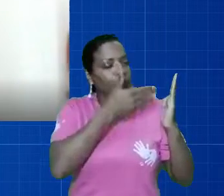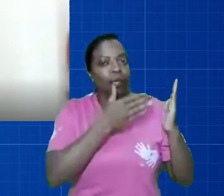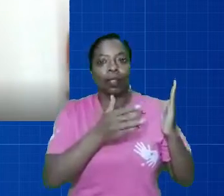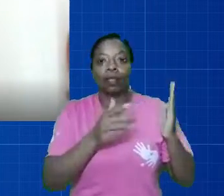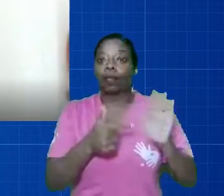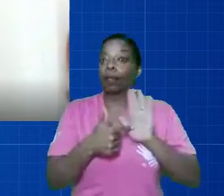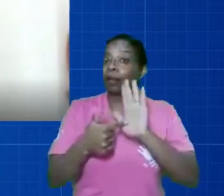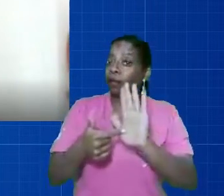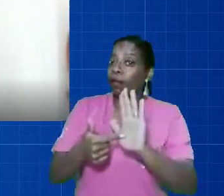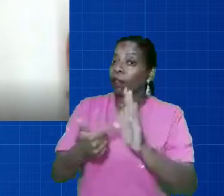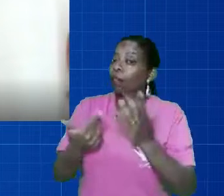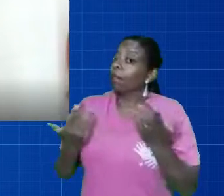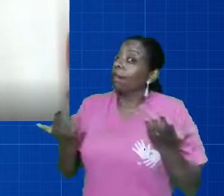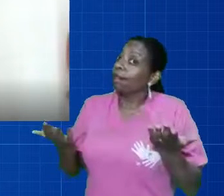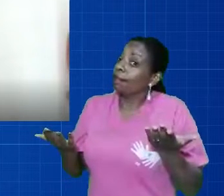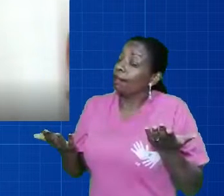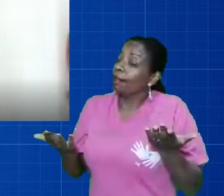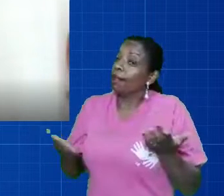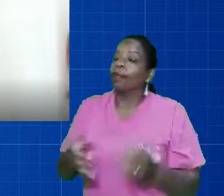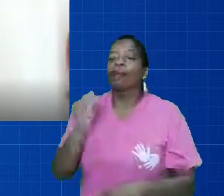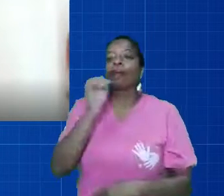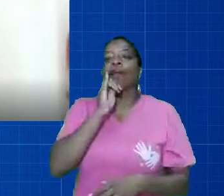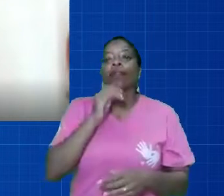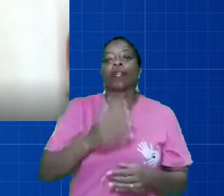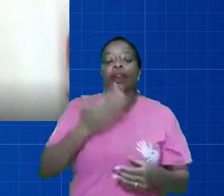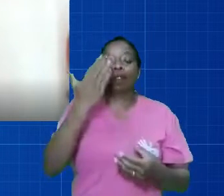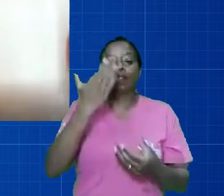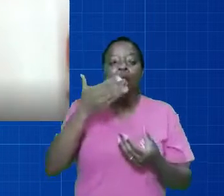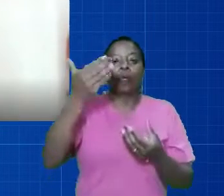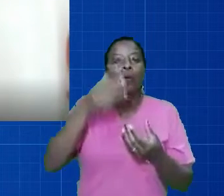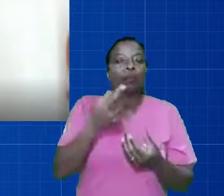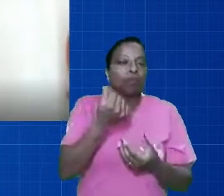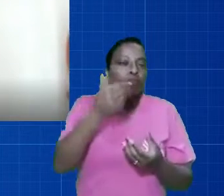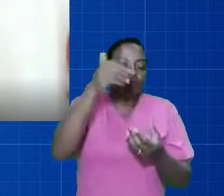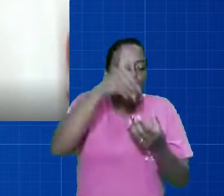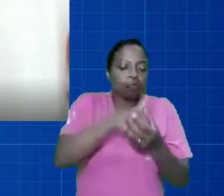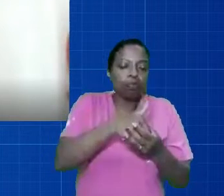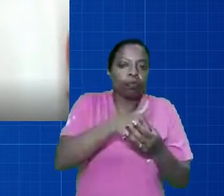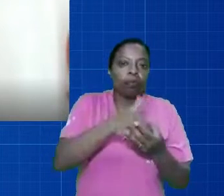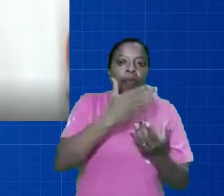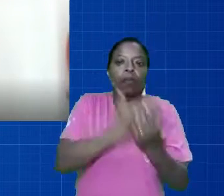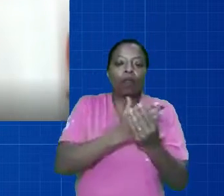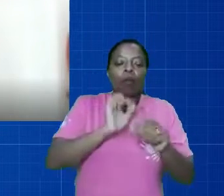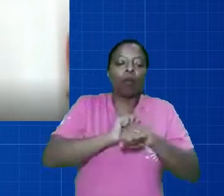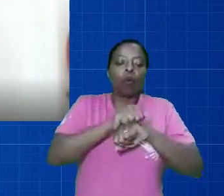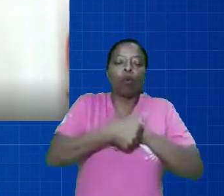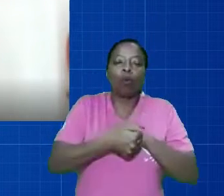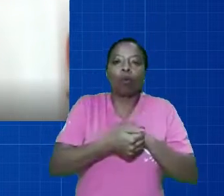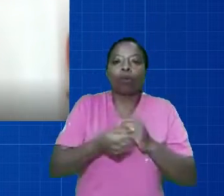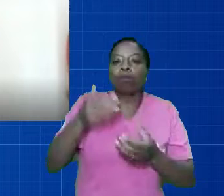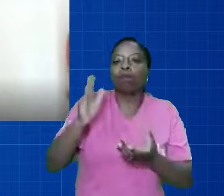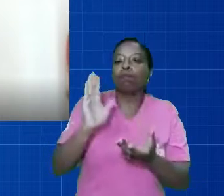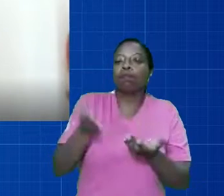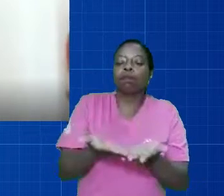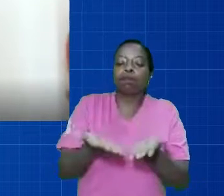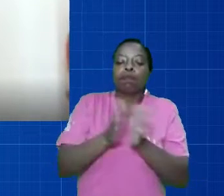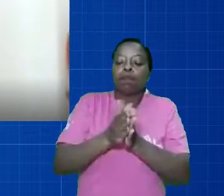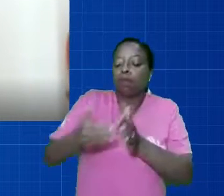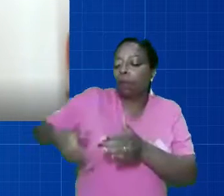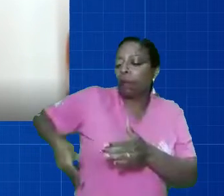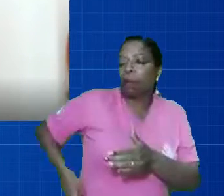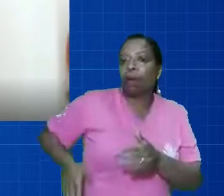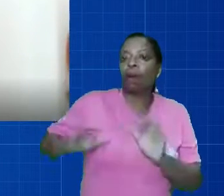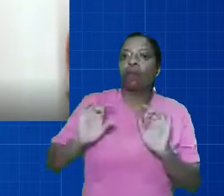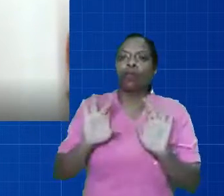uma carteira de couro. Então, todos os alunos iam fazer a carteira de couro, né? Com esse intuito de o quê? Esse aqui é um